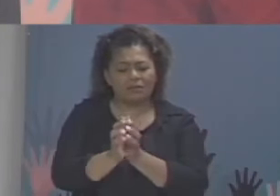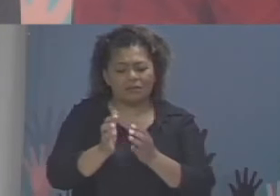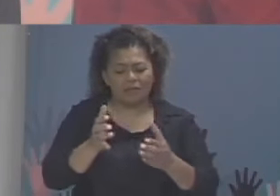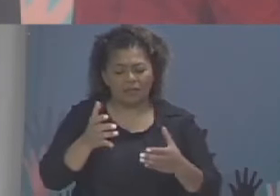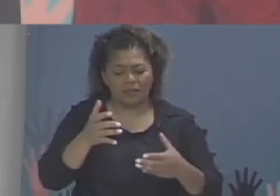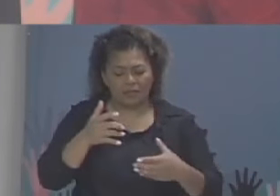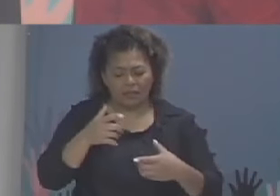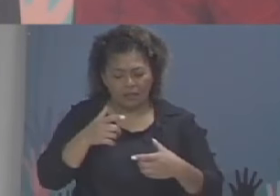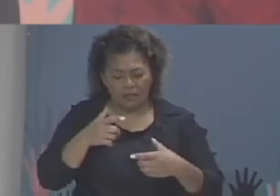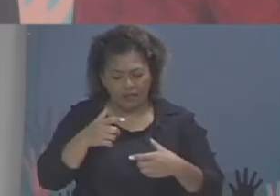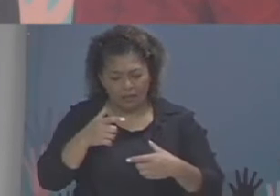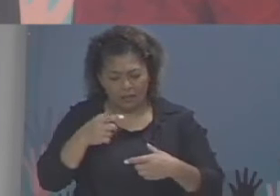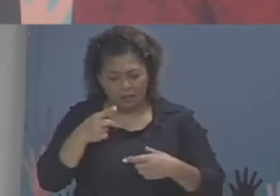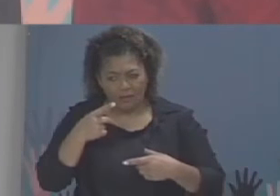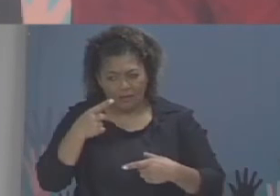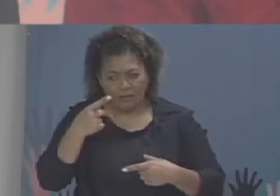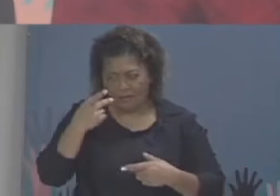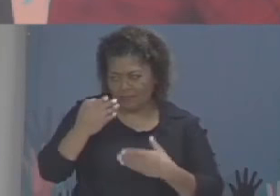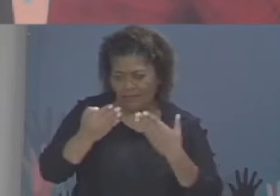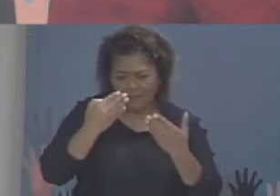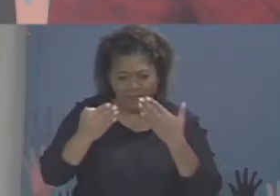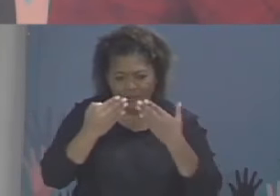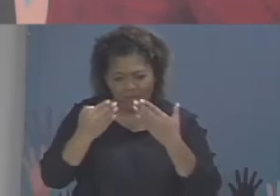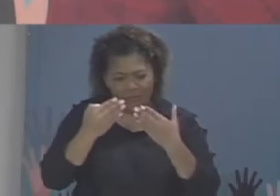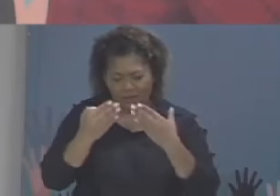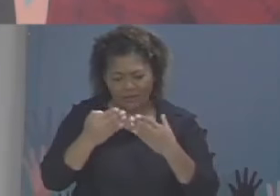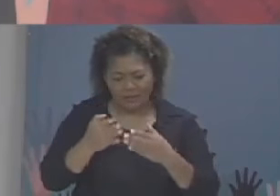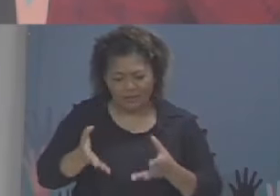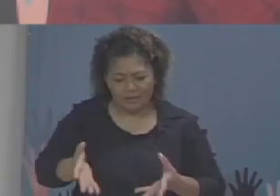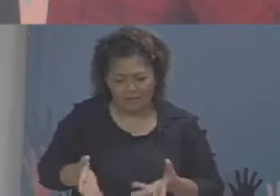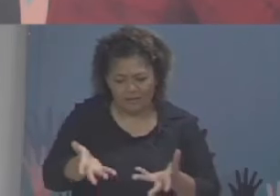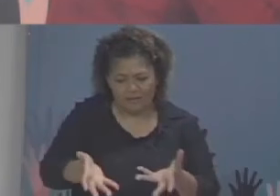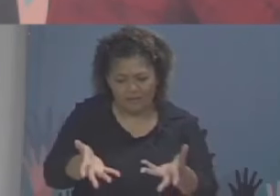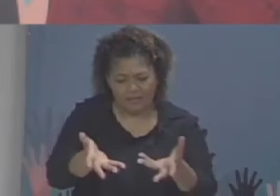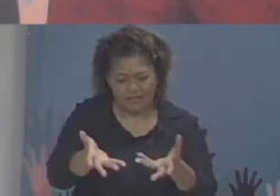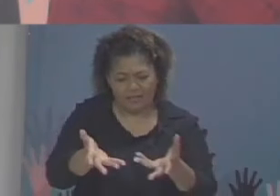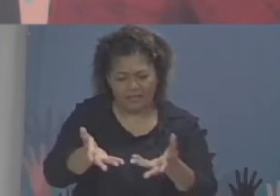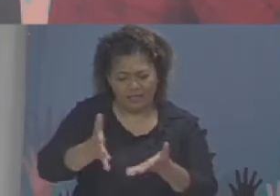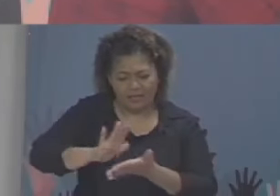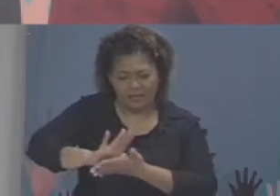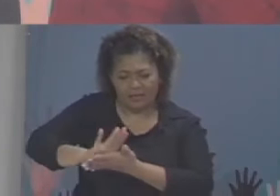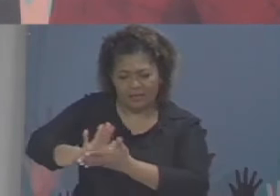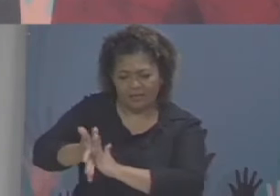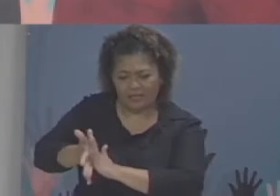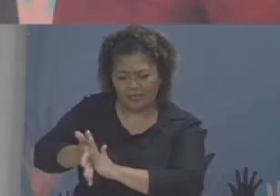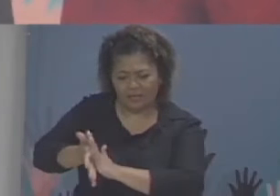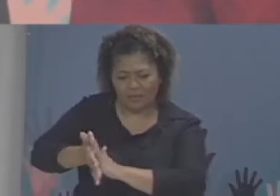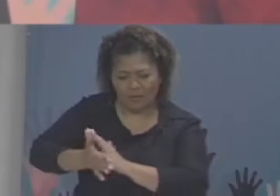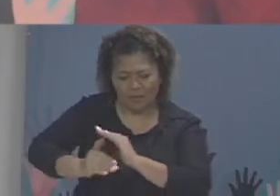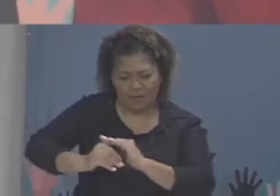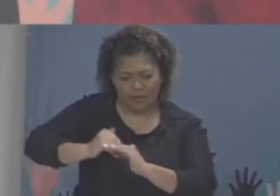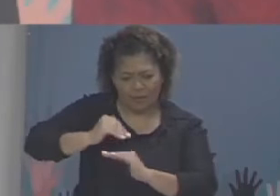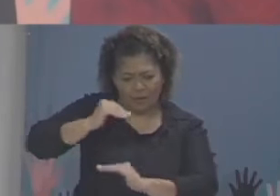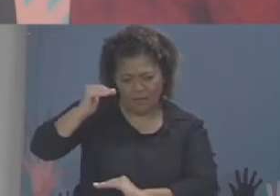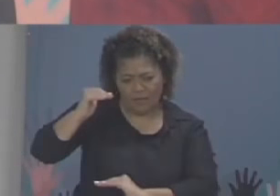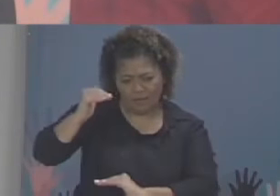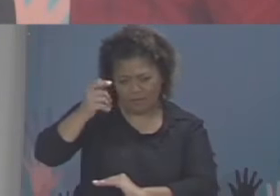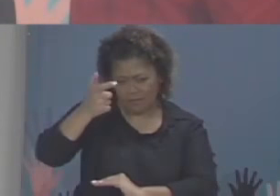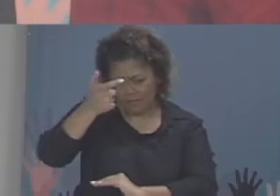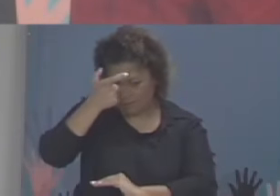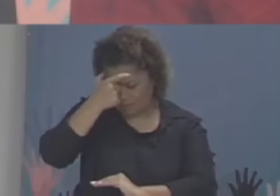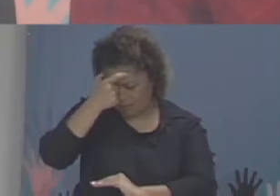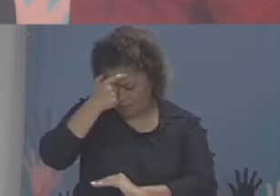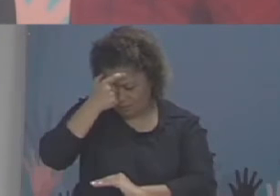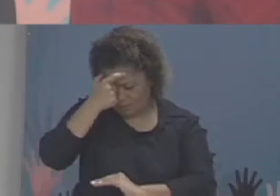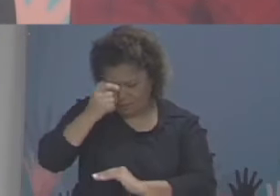psicologia não esteja a serviço da discriminação, do aumento do sofrimento psíquico, em função da legitimação